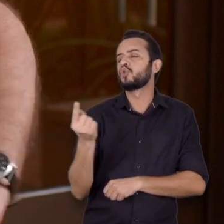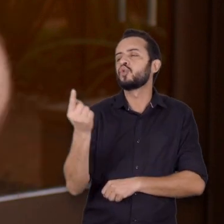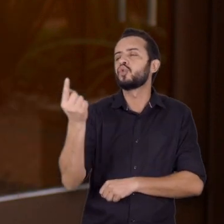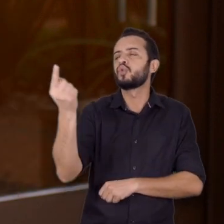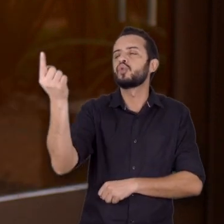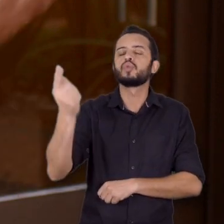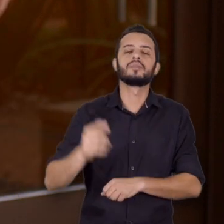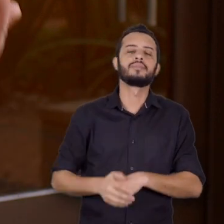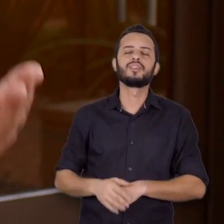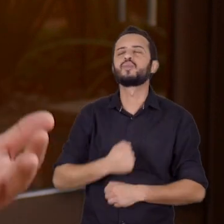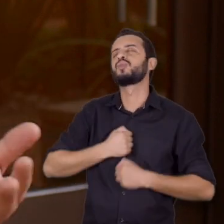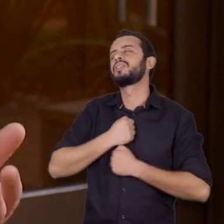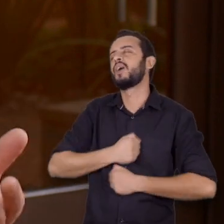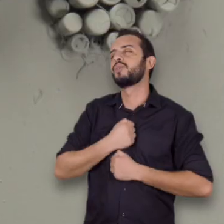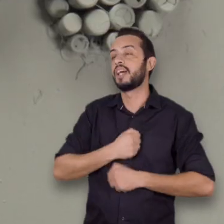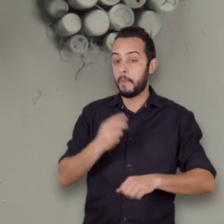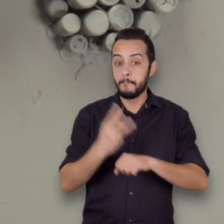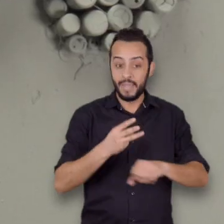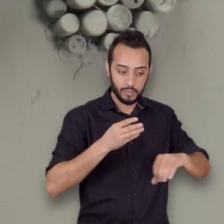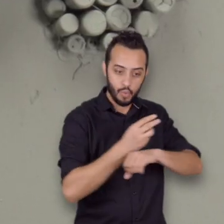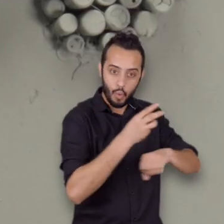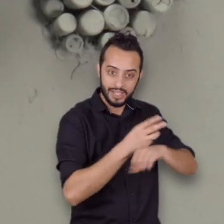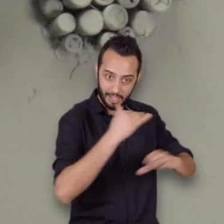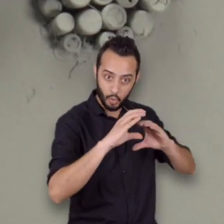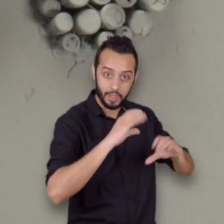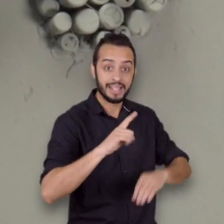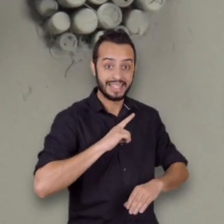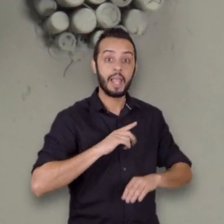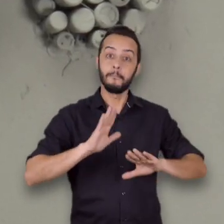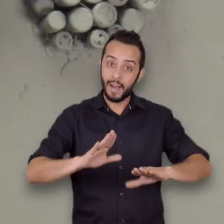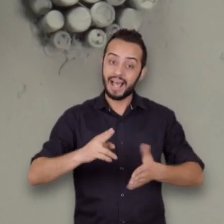dela, apesar dela estar aqui no WhatsApp.